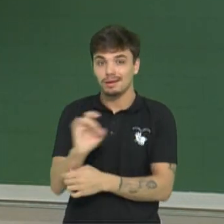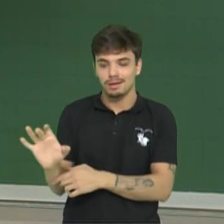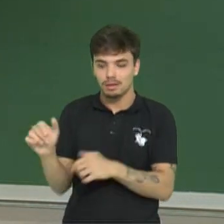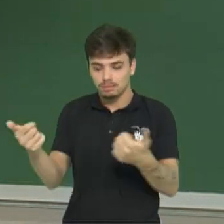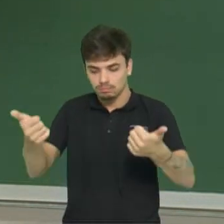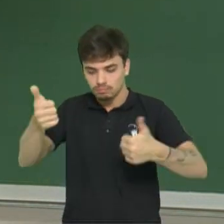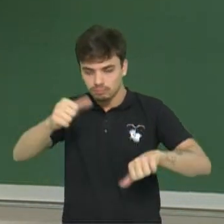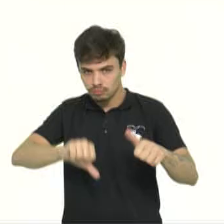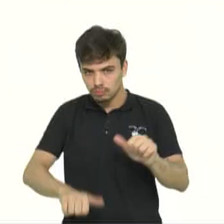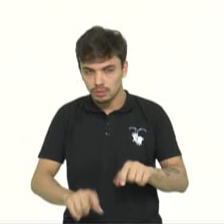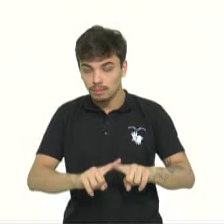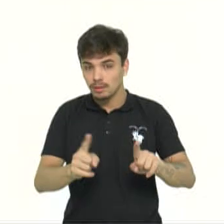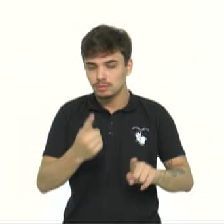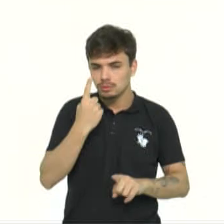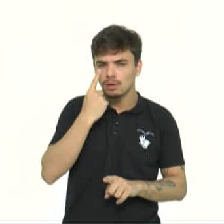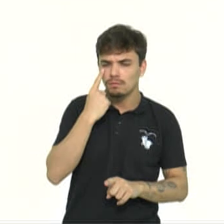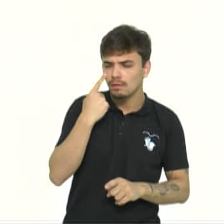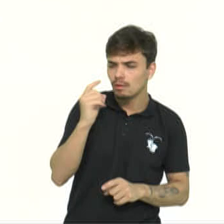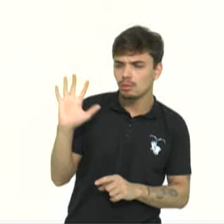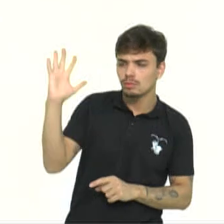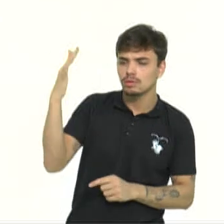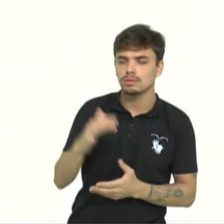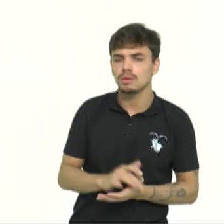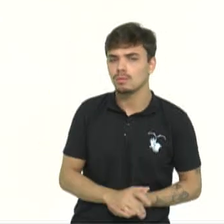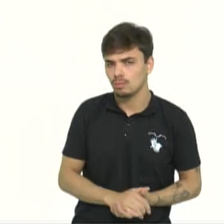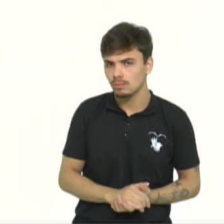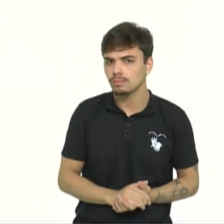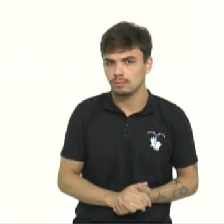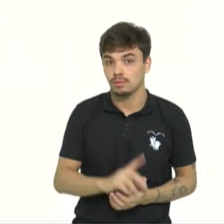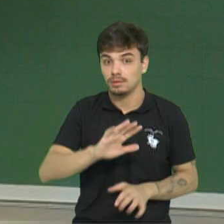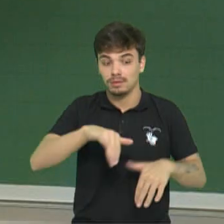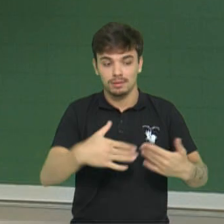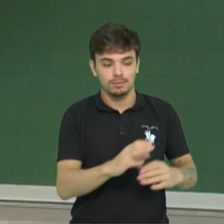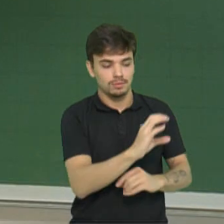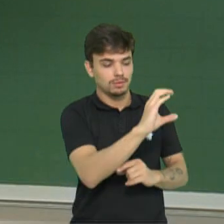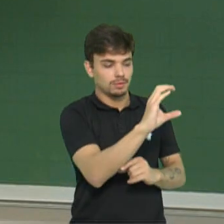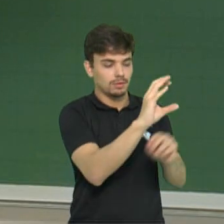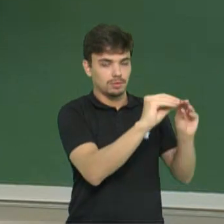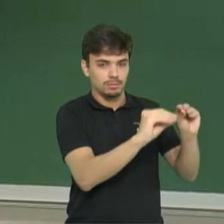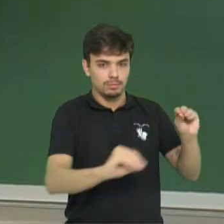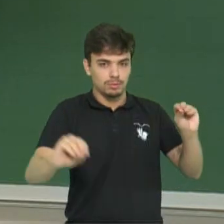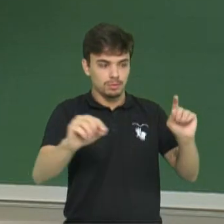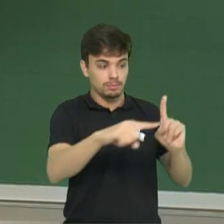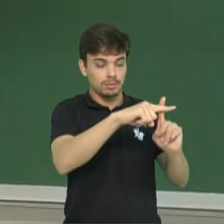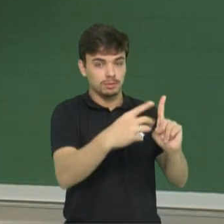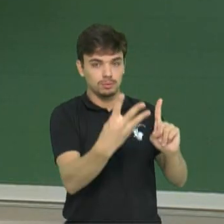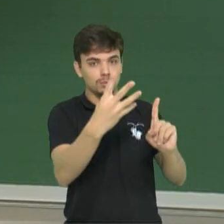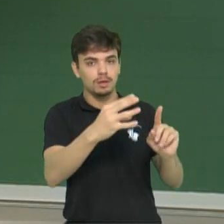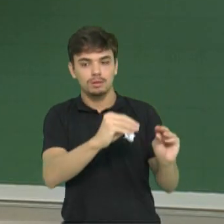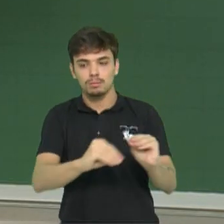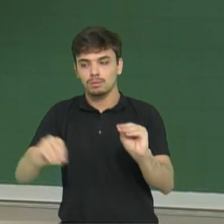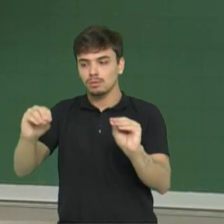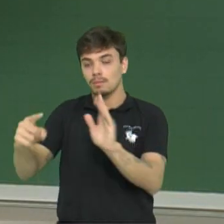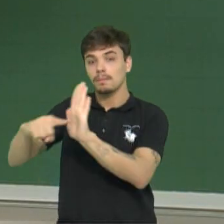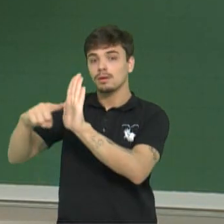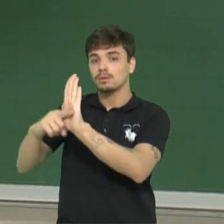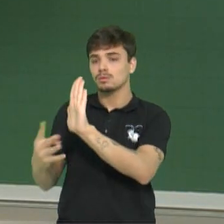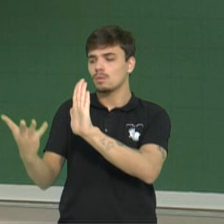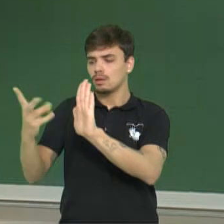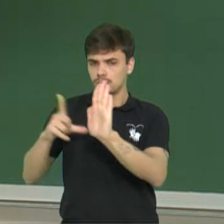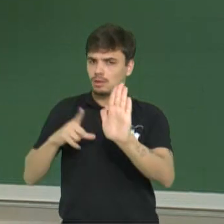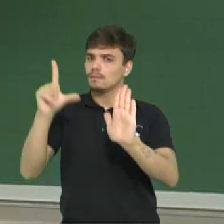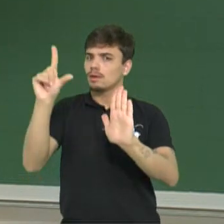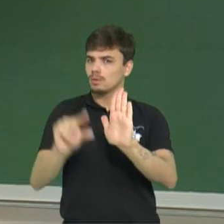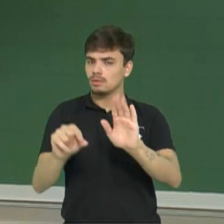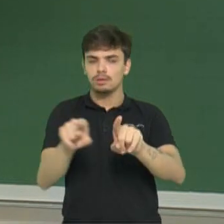substância. E aí a gente vai ver o que está acontecendo aqui. Então, o C aqui, ele sai de mais 4 e vai para menos 4, sofreu